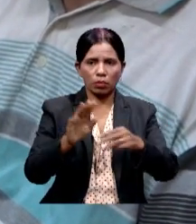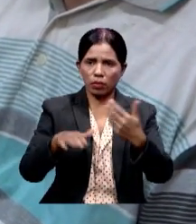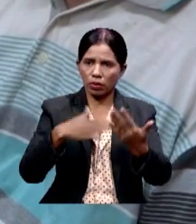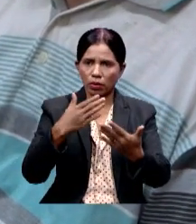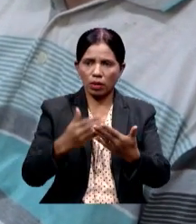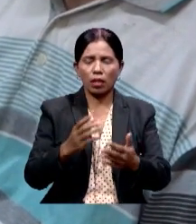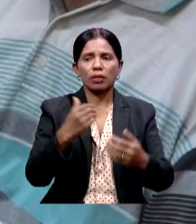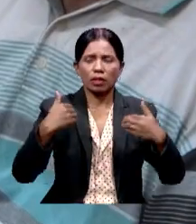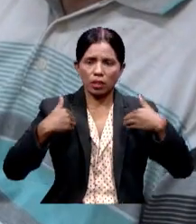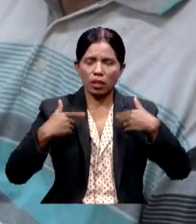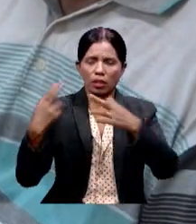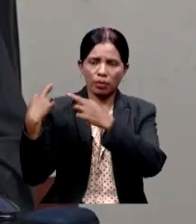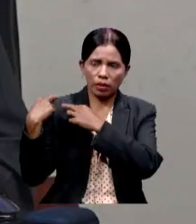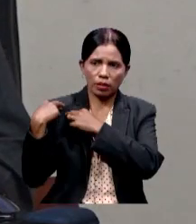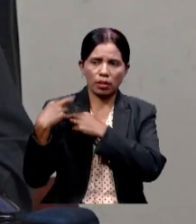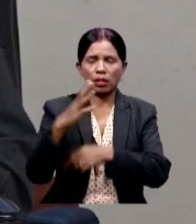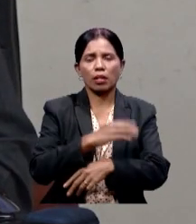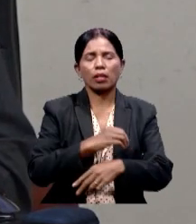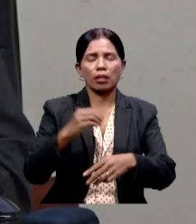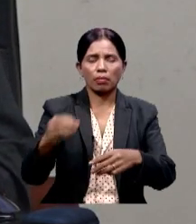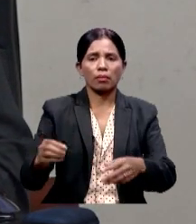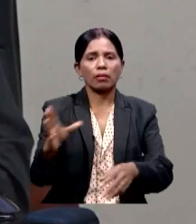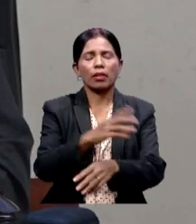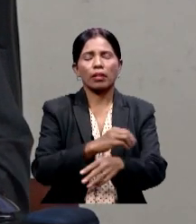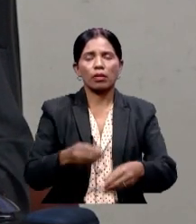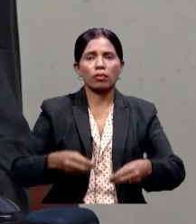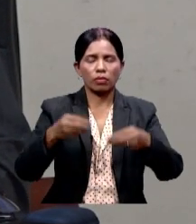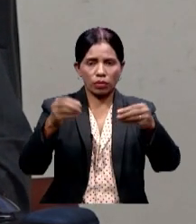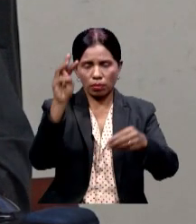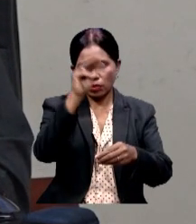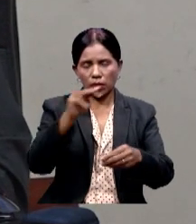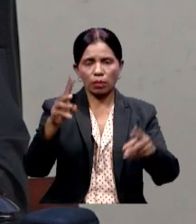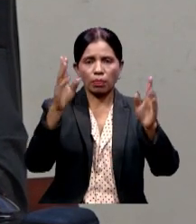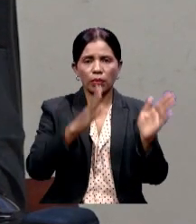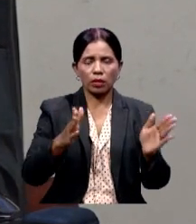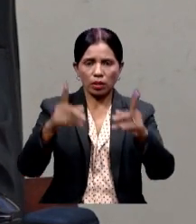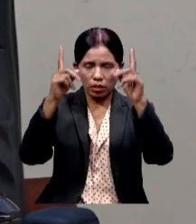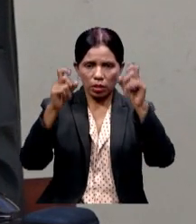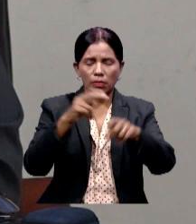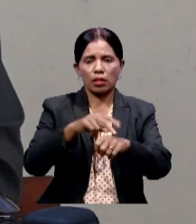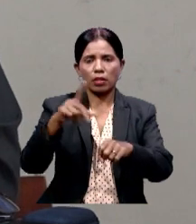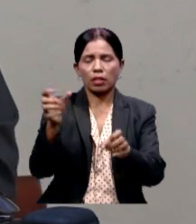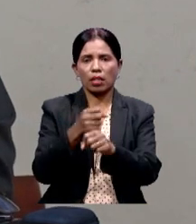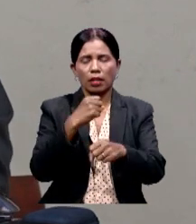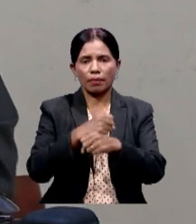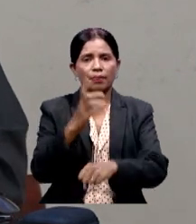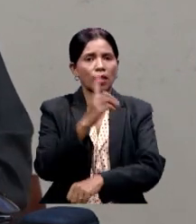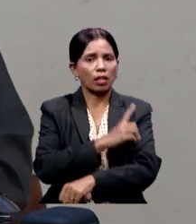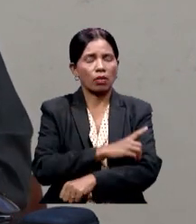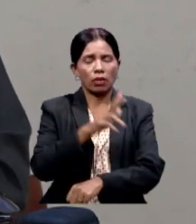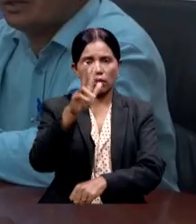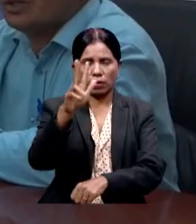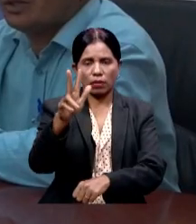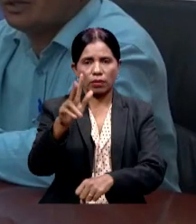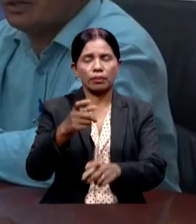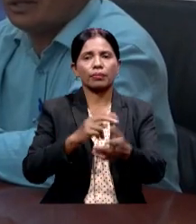atu toma responsabilidade ba pontos Cira, né? No tem que monitoriza processo Exame Nacional NBC e alau durante Lorontolu, hahu